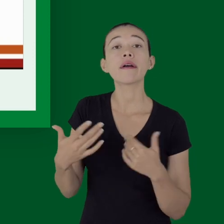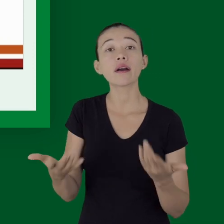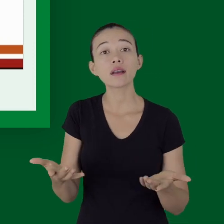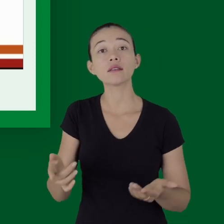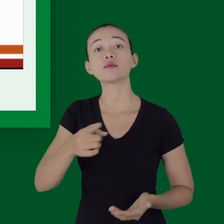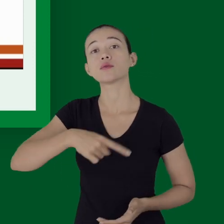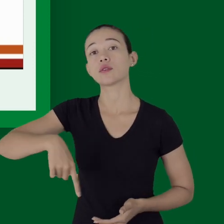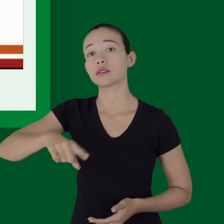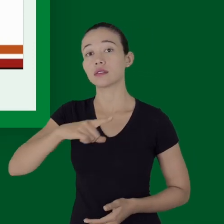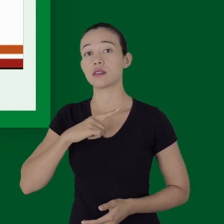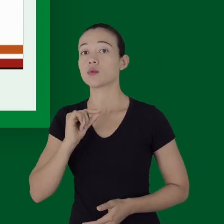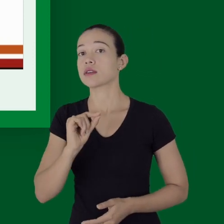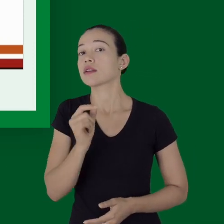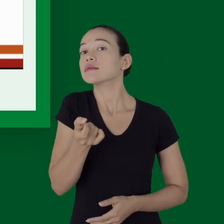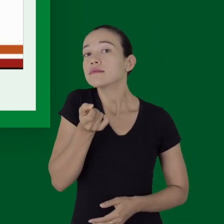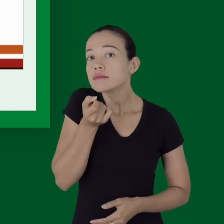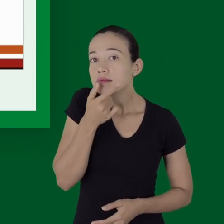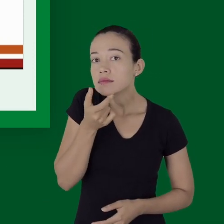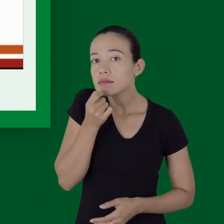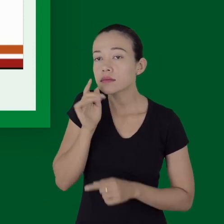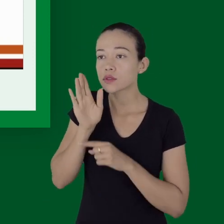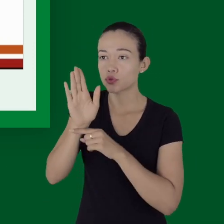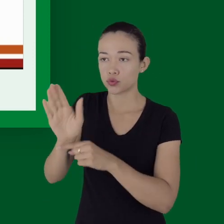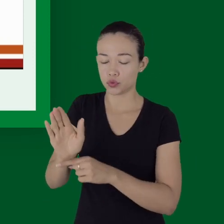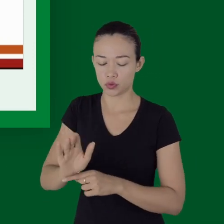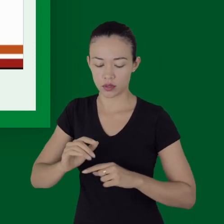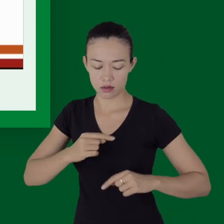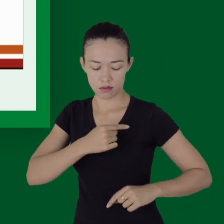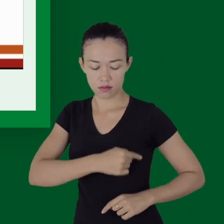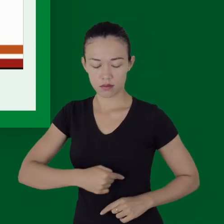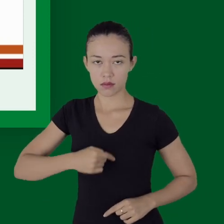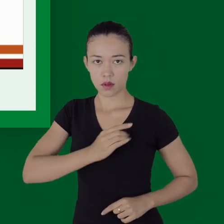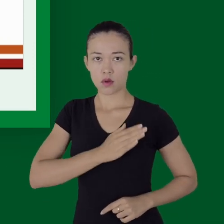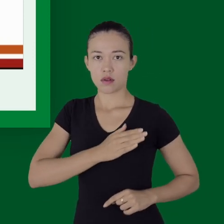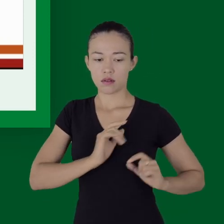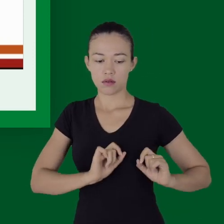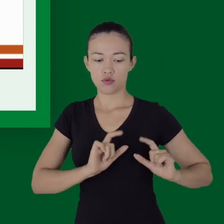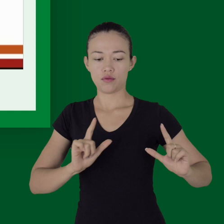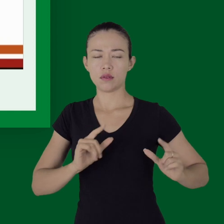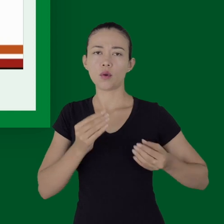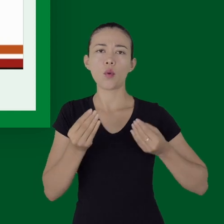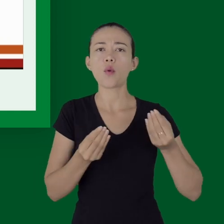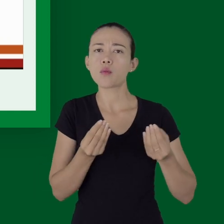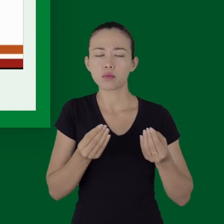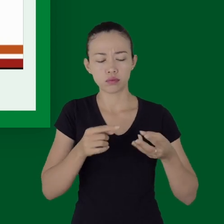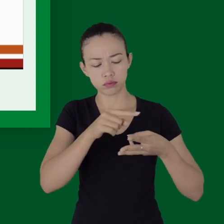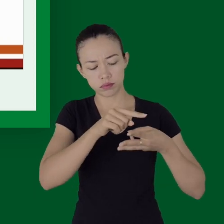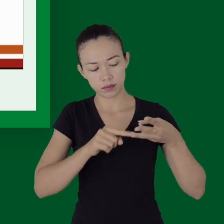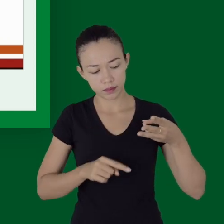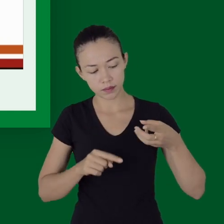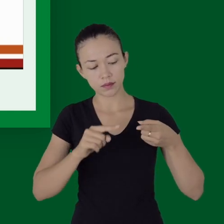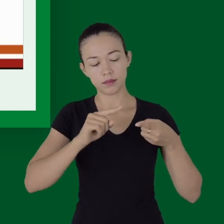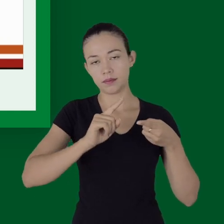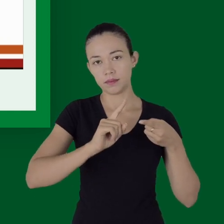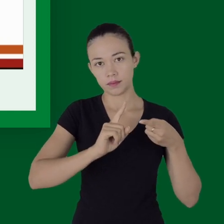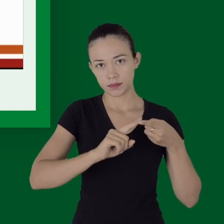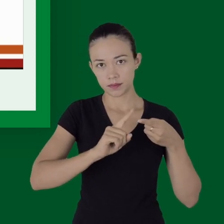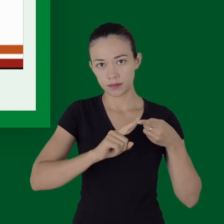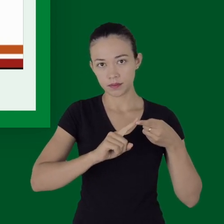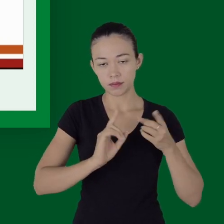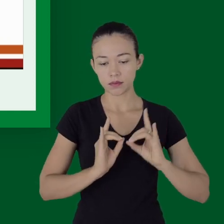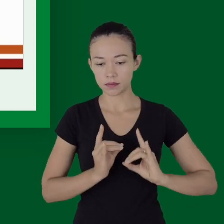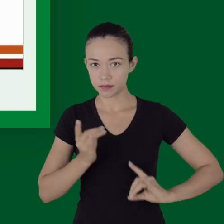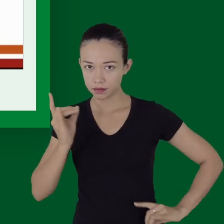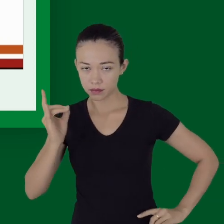vasoativas? Inicialmente, noradrenalina na dose de 0,1 a 0,5 microgramas por quilo minuto,